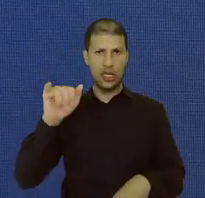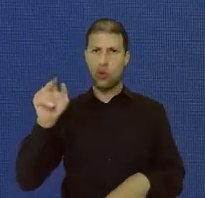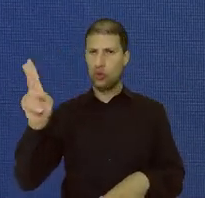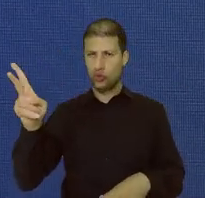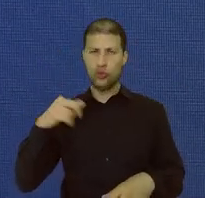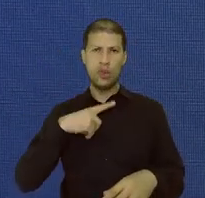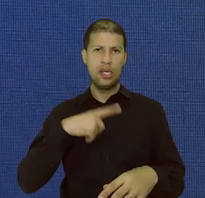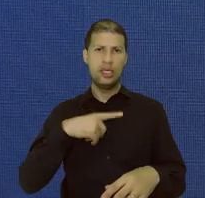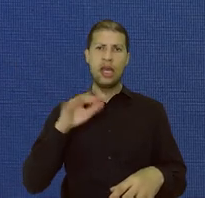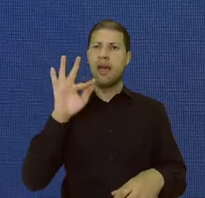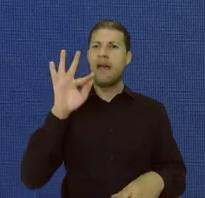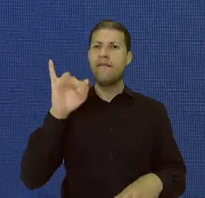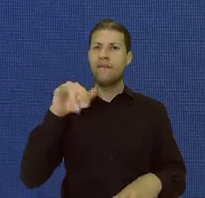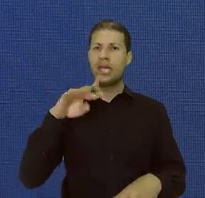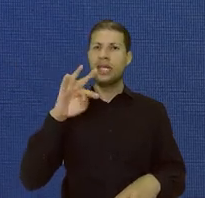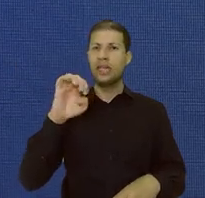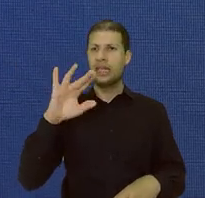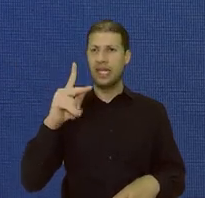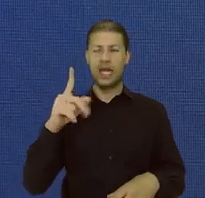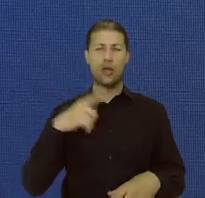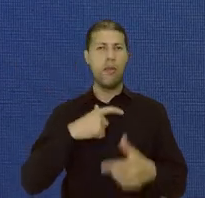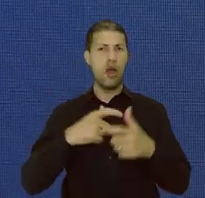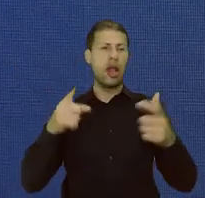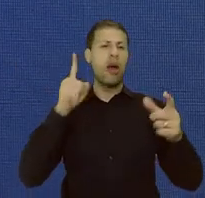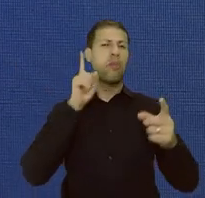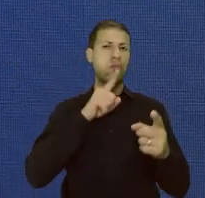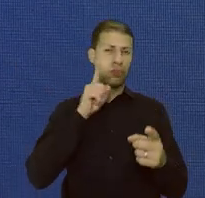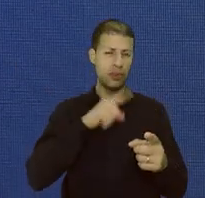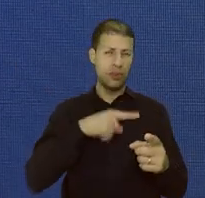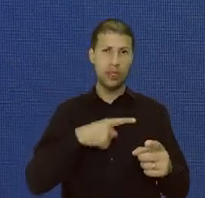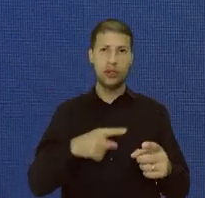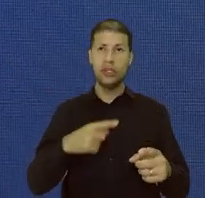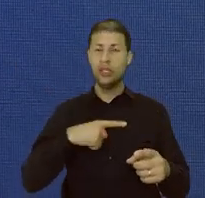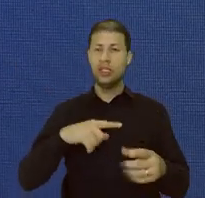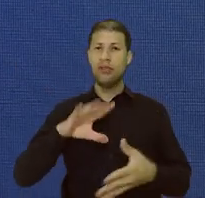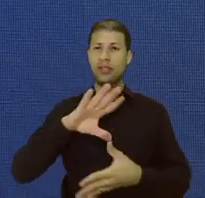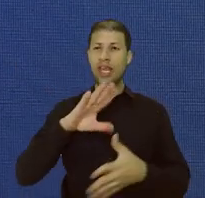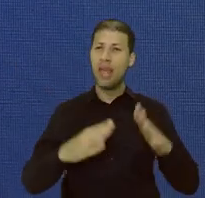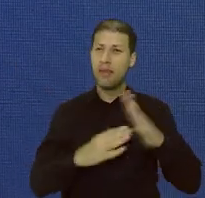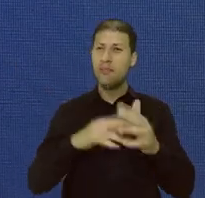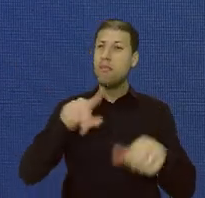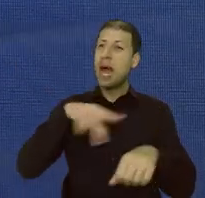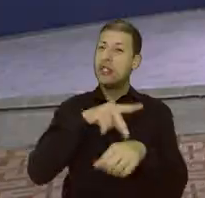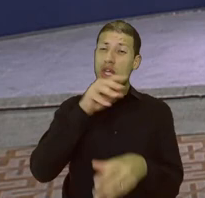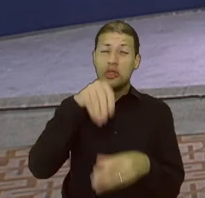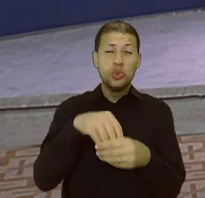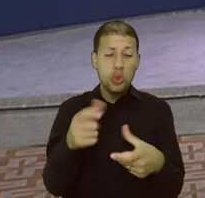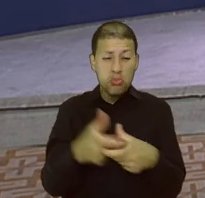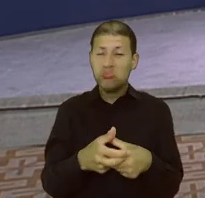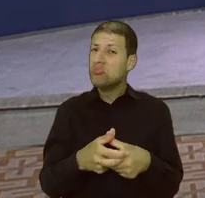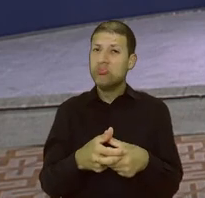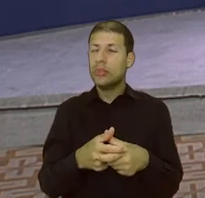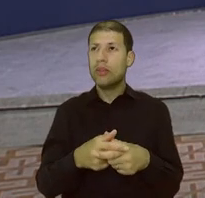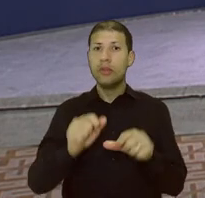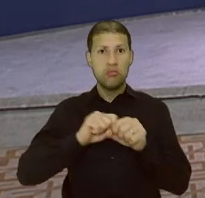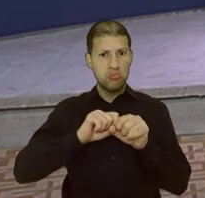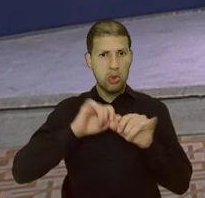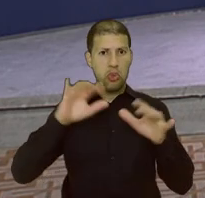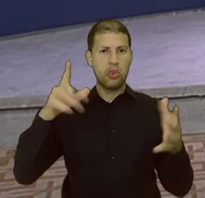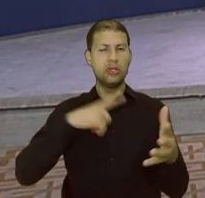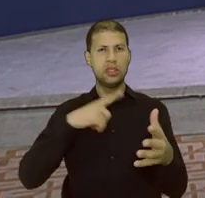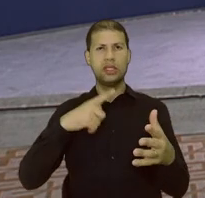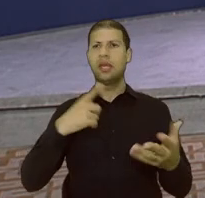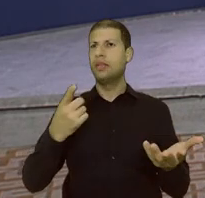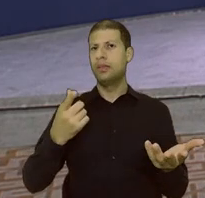as barreiras geográficas elas no momento que você tem uma capacidade de execução e um produto que pode ser o Word Class